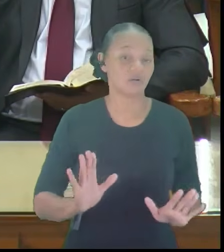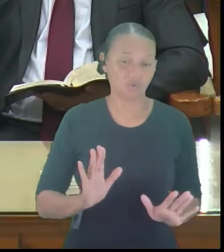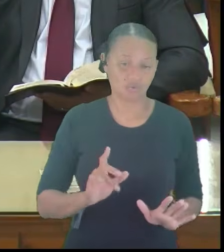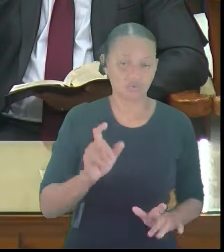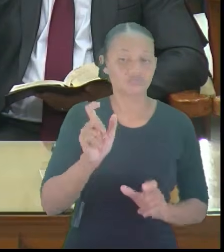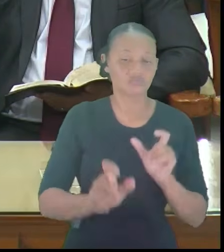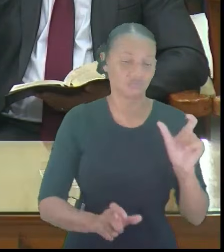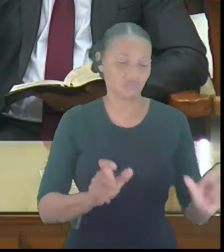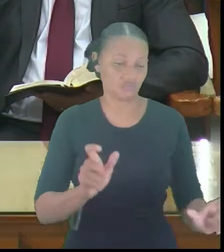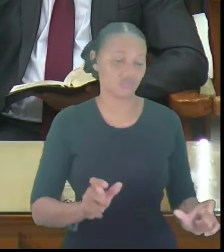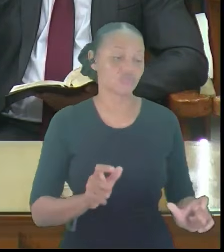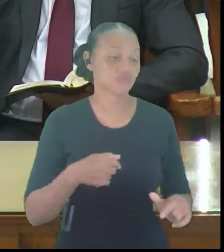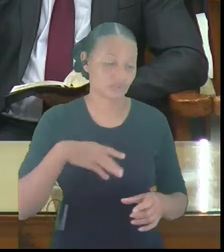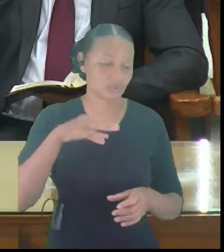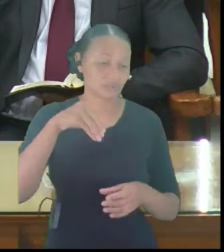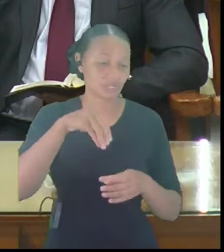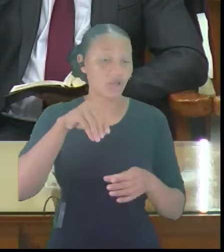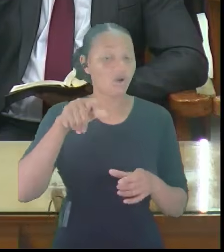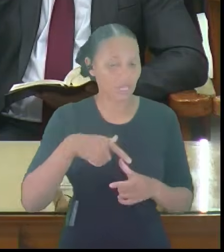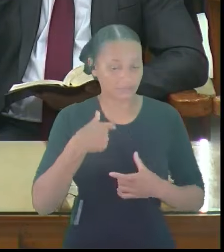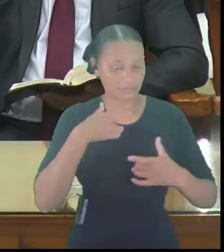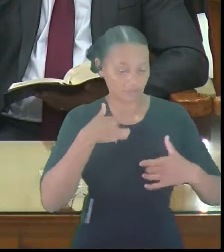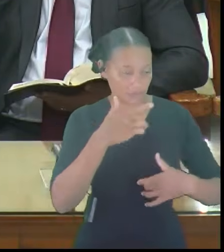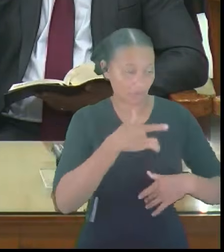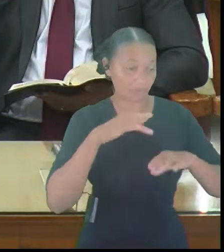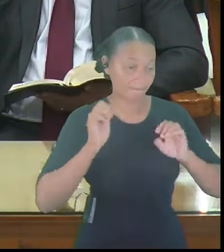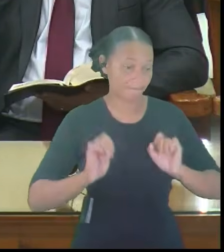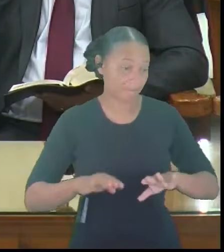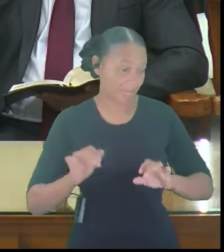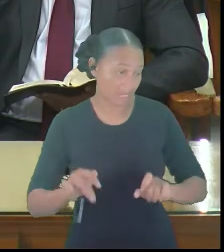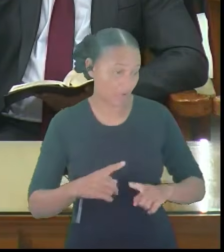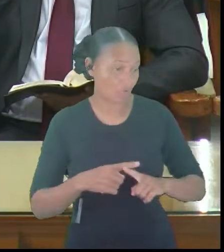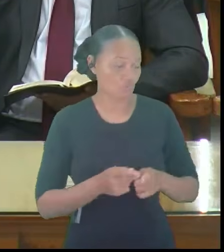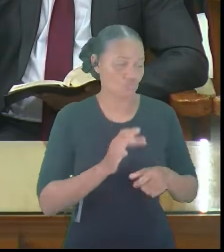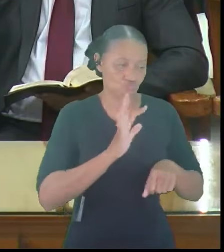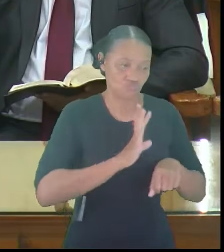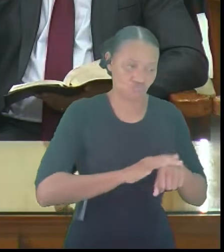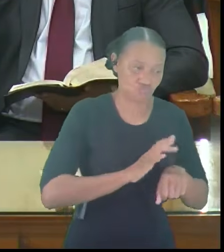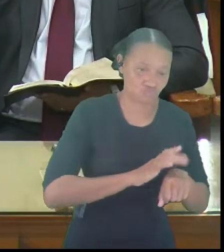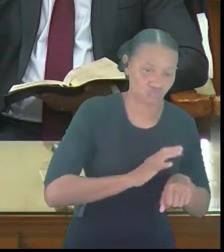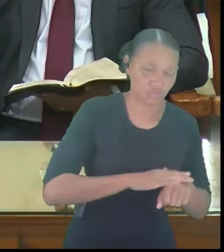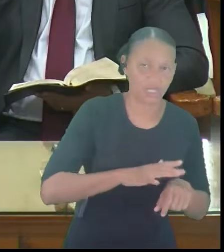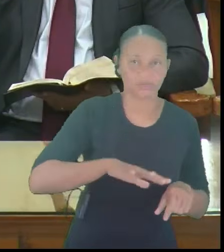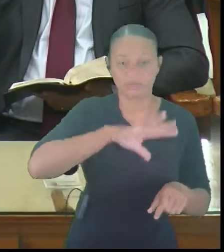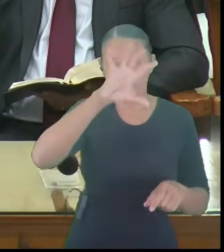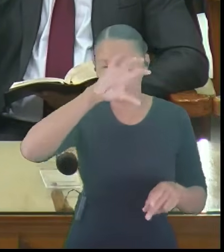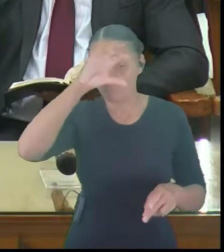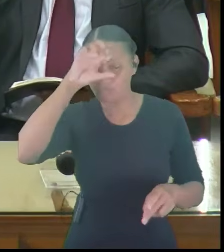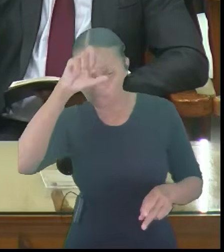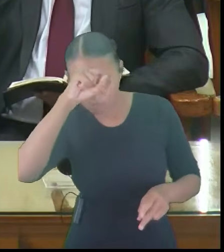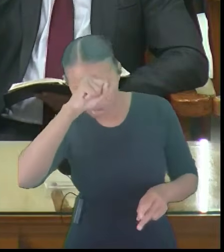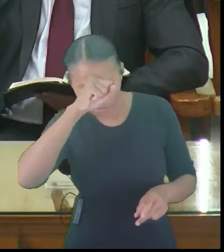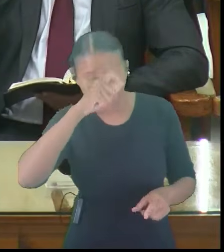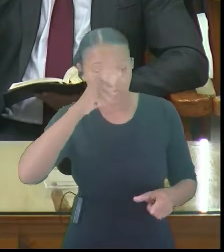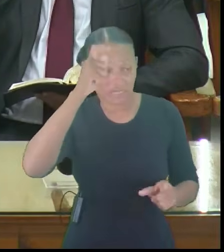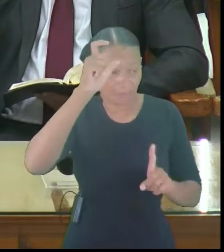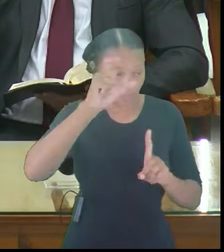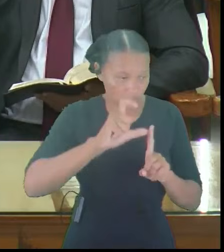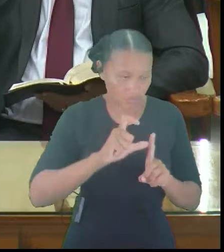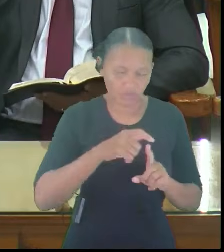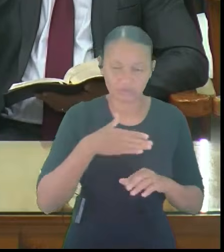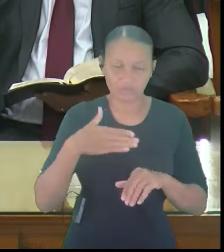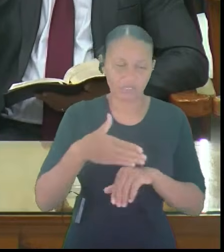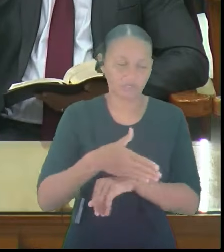sadios no templo, agora os doentes e os enfeitiçados, os macumbados, os endemoniados, não